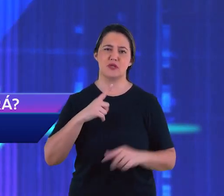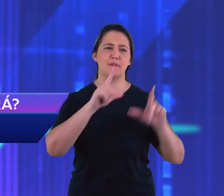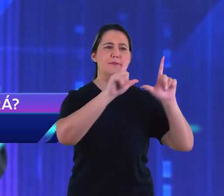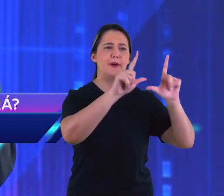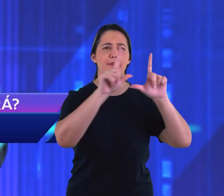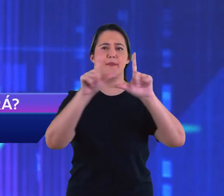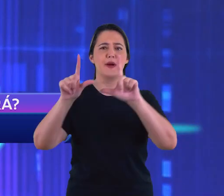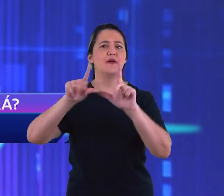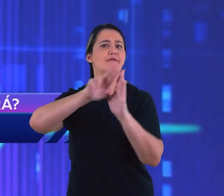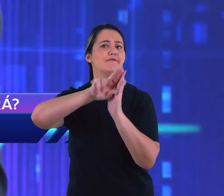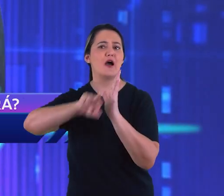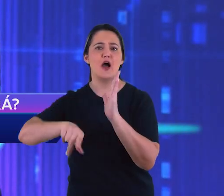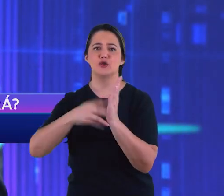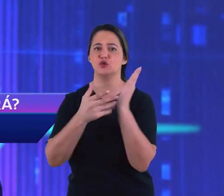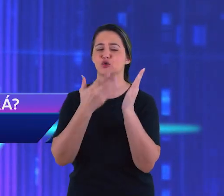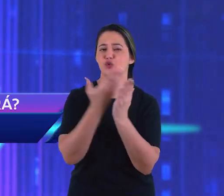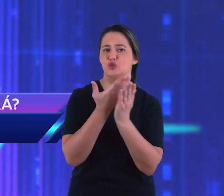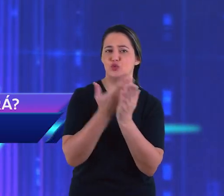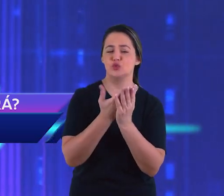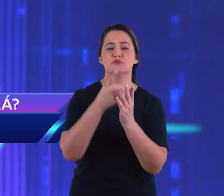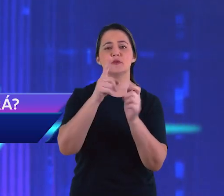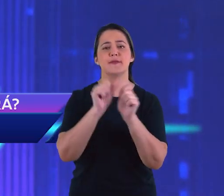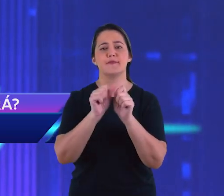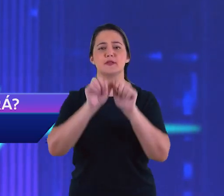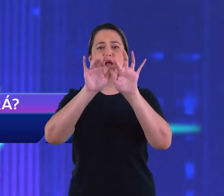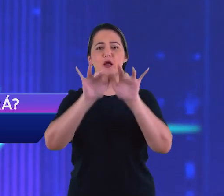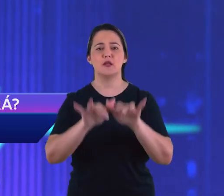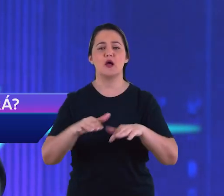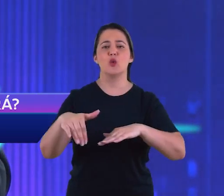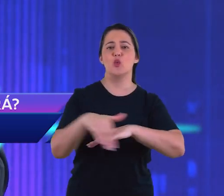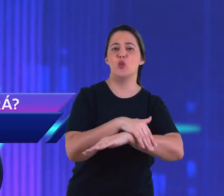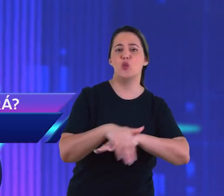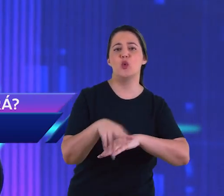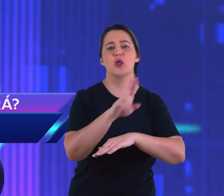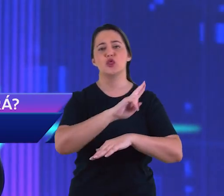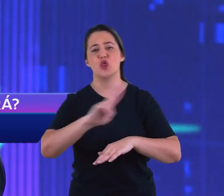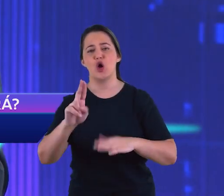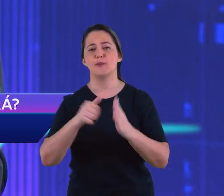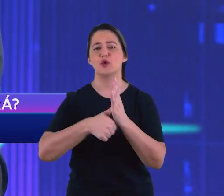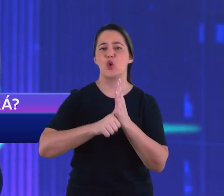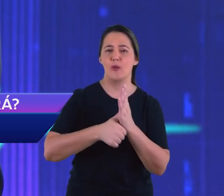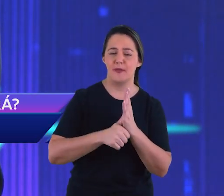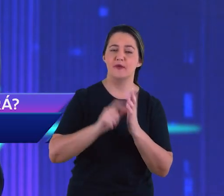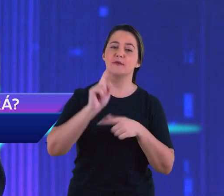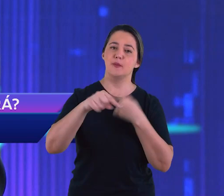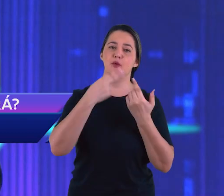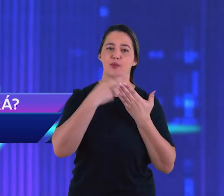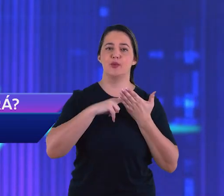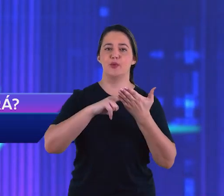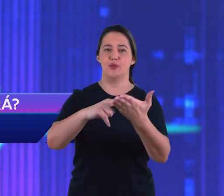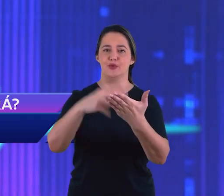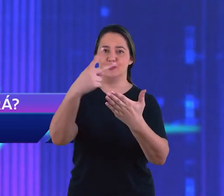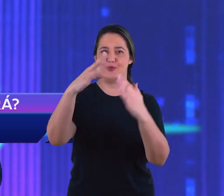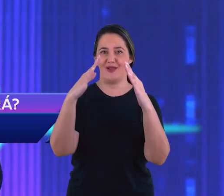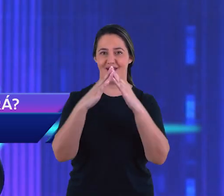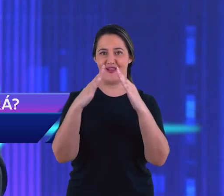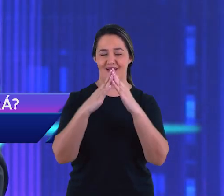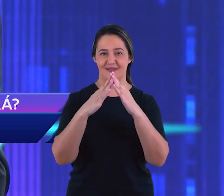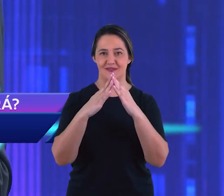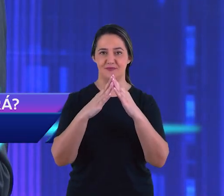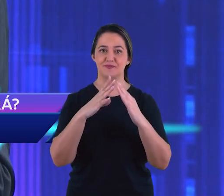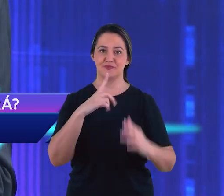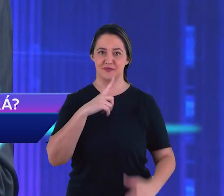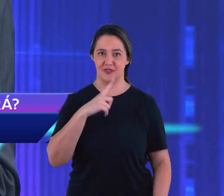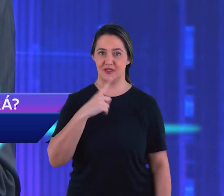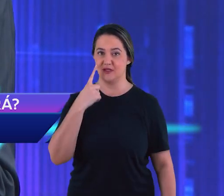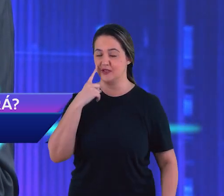esse estudo bíblico e a outros estudos mais. Tem que fazer um pequeno cadastro e vamos enviar para você pelo correio gratuitamente na sua casa.